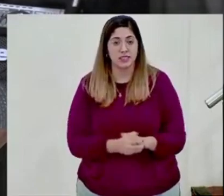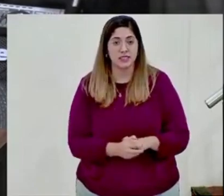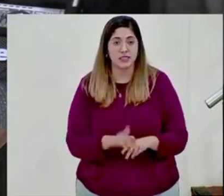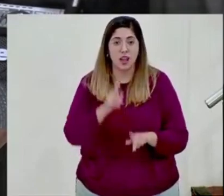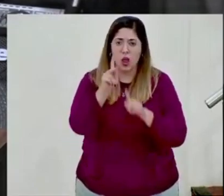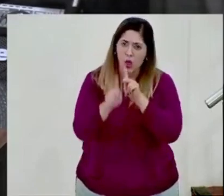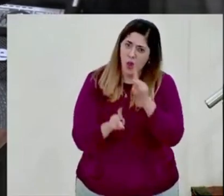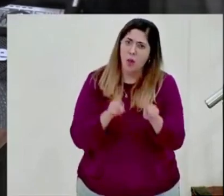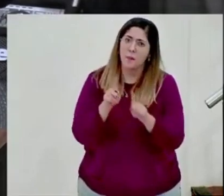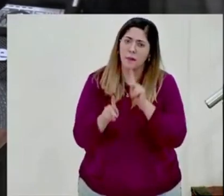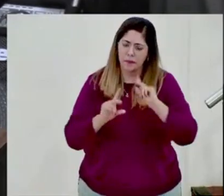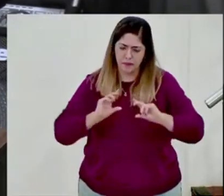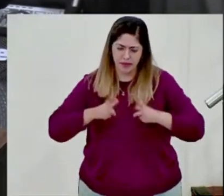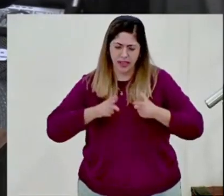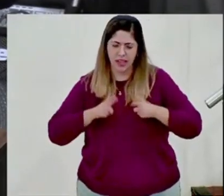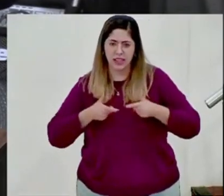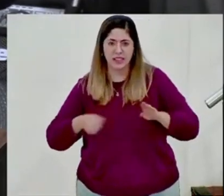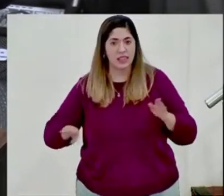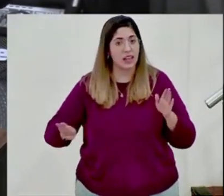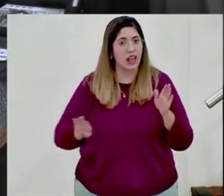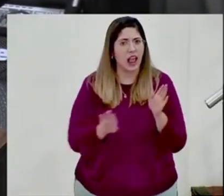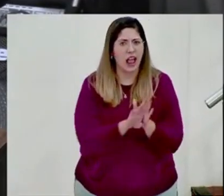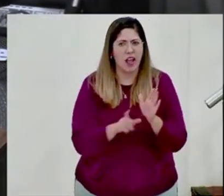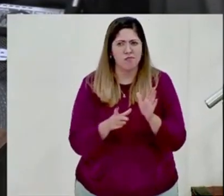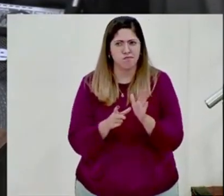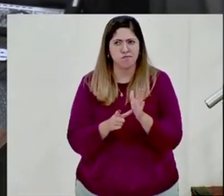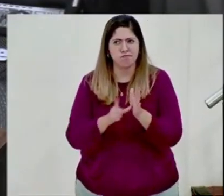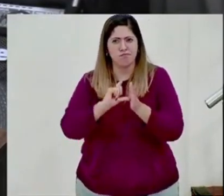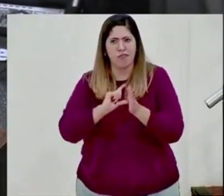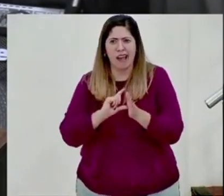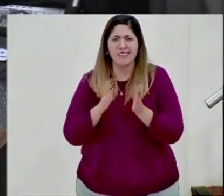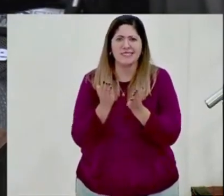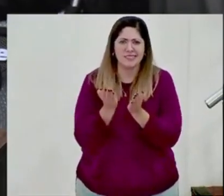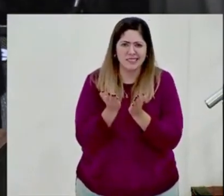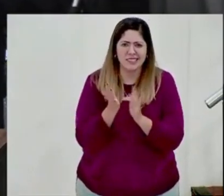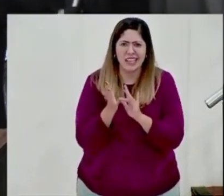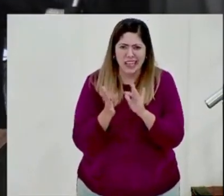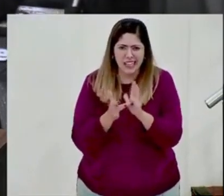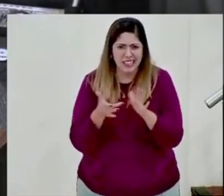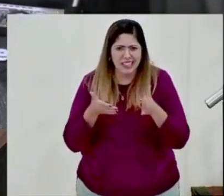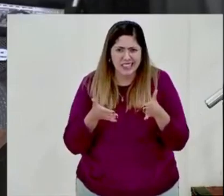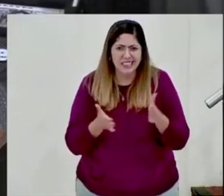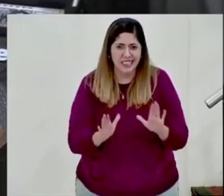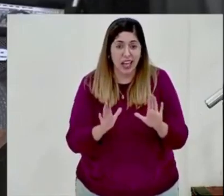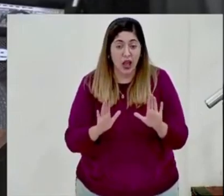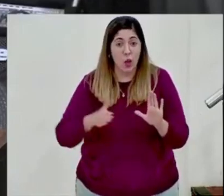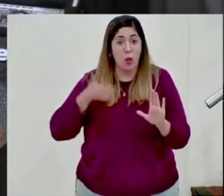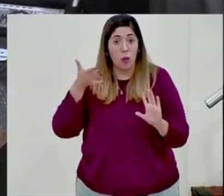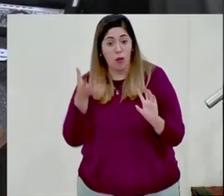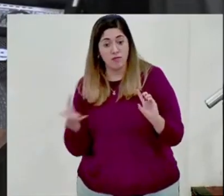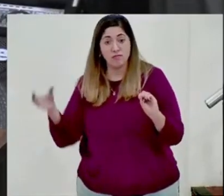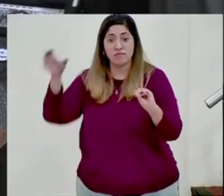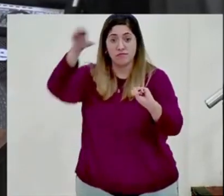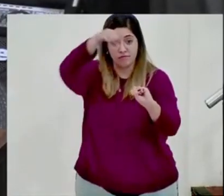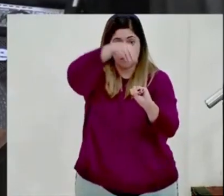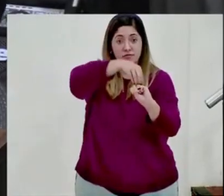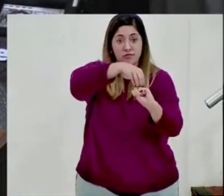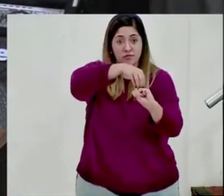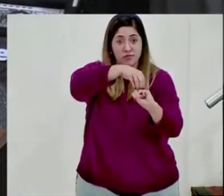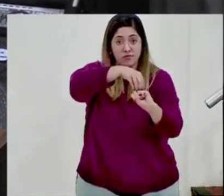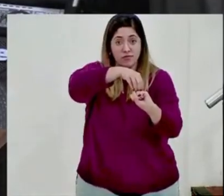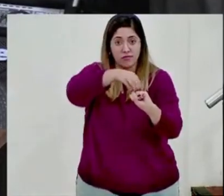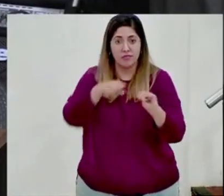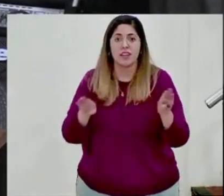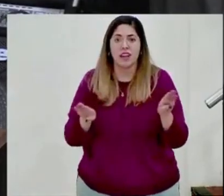povo de Israel. Desde o ano 700 a.C., quando Senaqueribe, 701, quando Senaqueribe tentou invadir Judá. E está